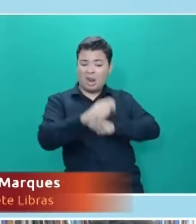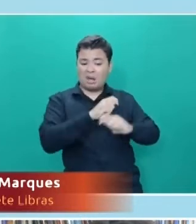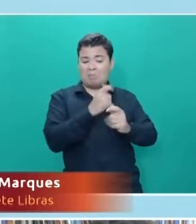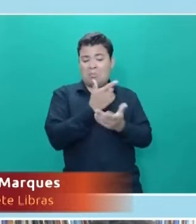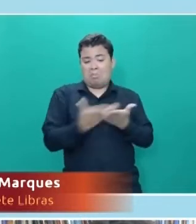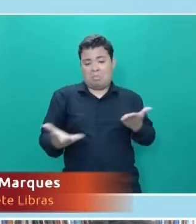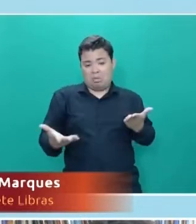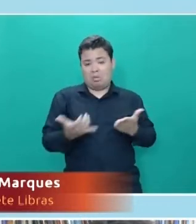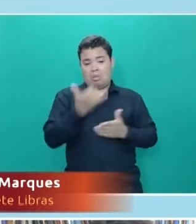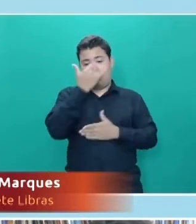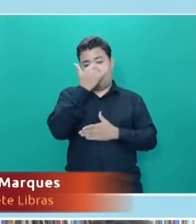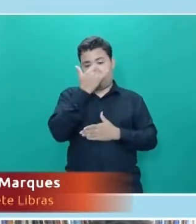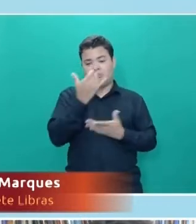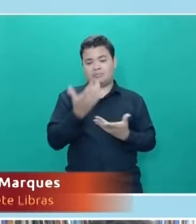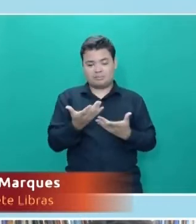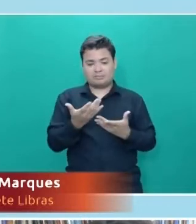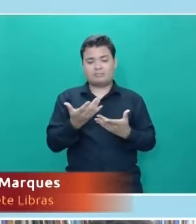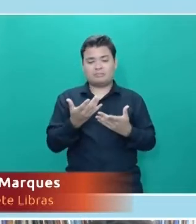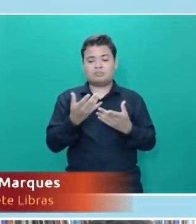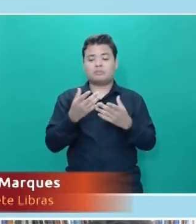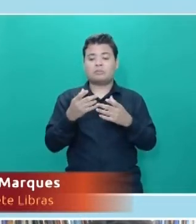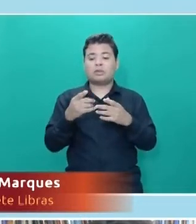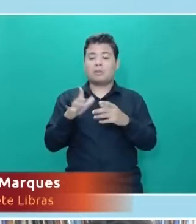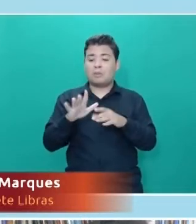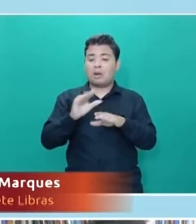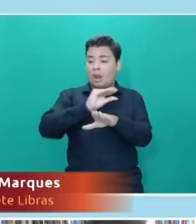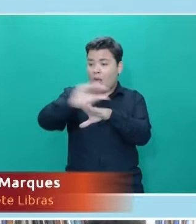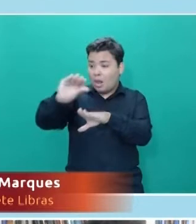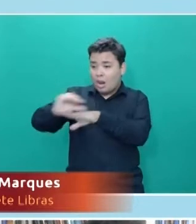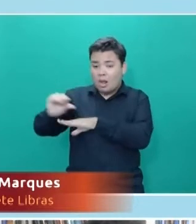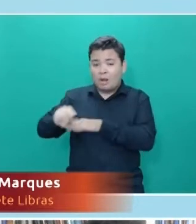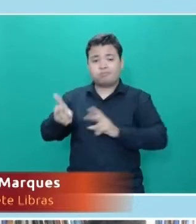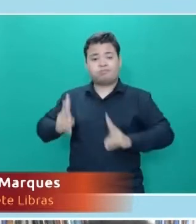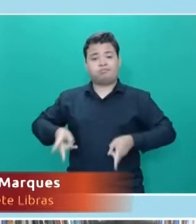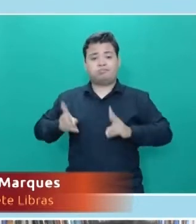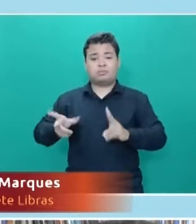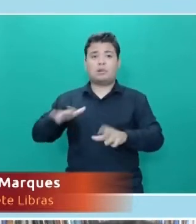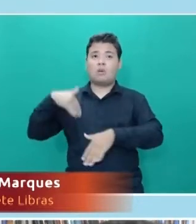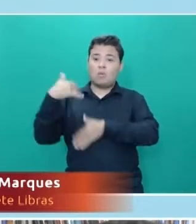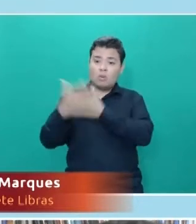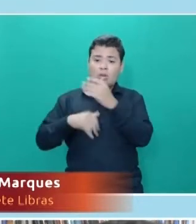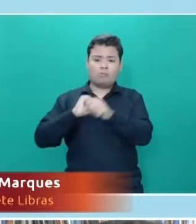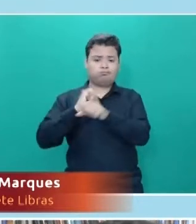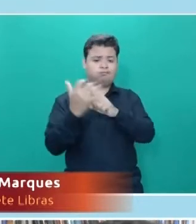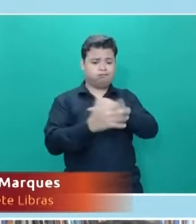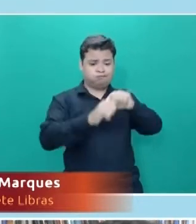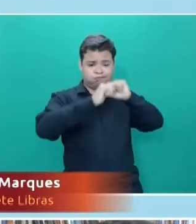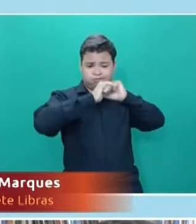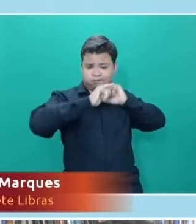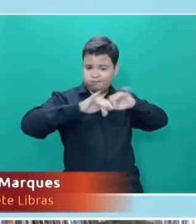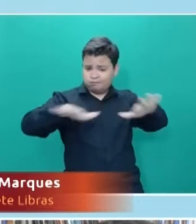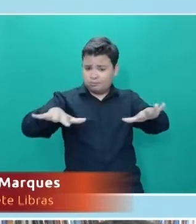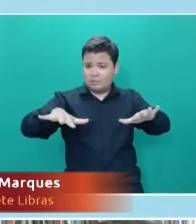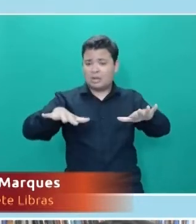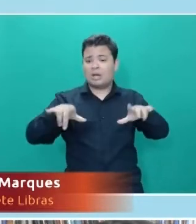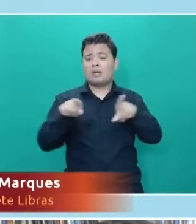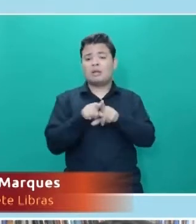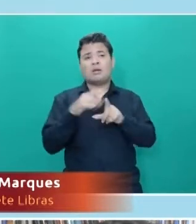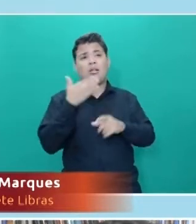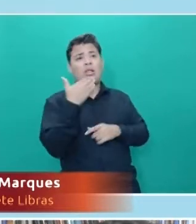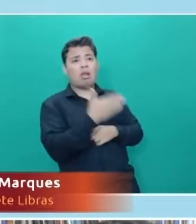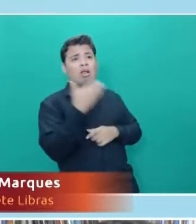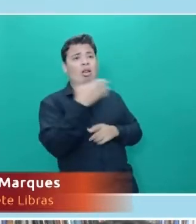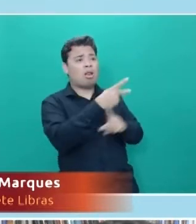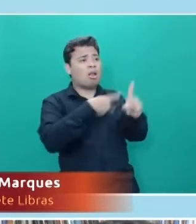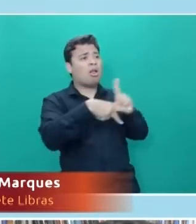em consequência, o número de benefícios não parou de aumentar. A pandemia veio ainda mais para avolumar os pedidos do INSS e